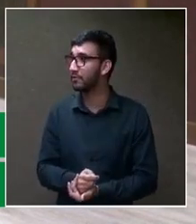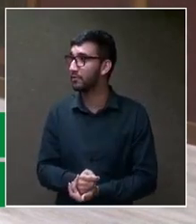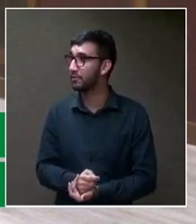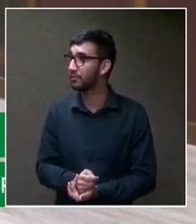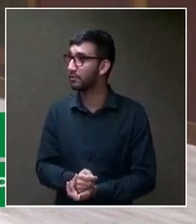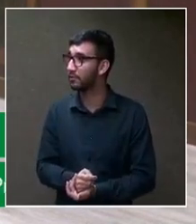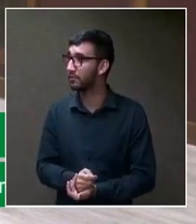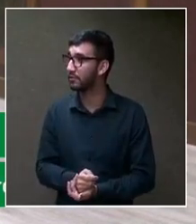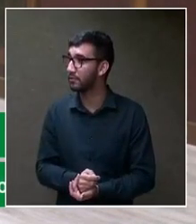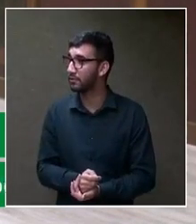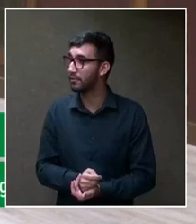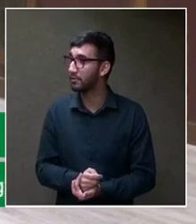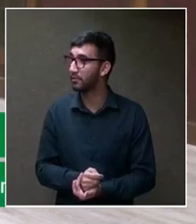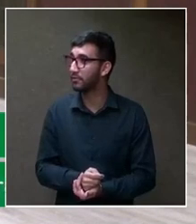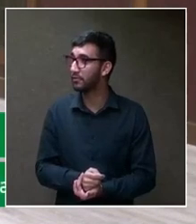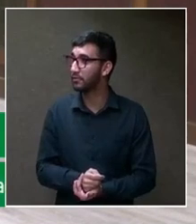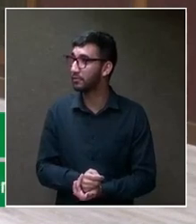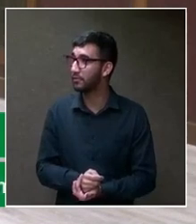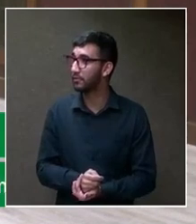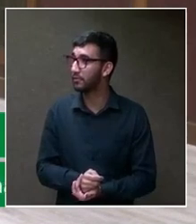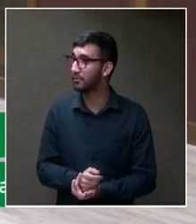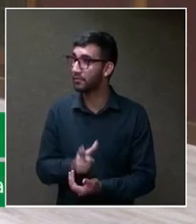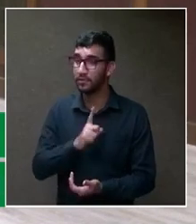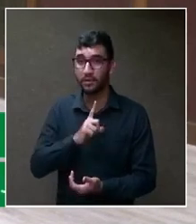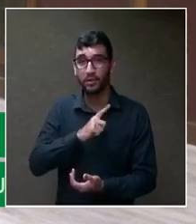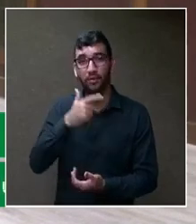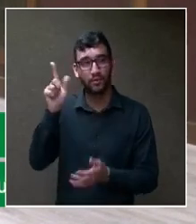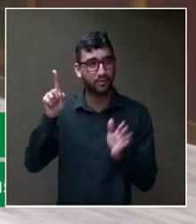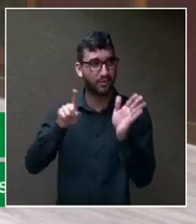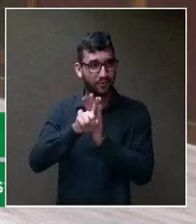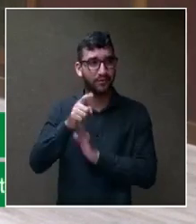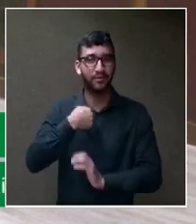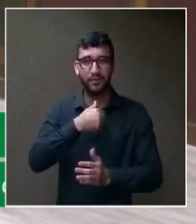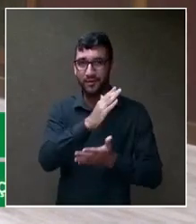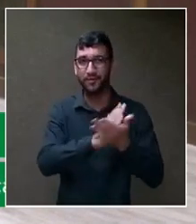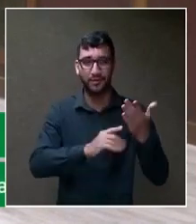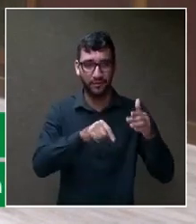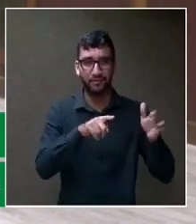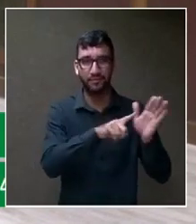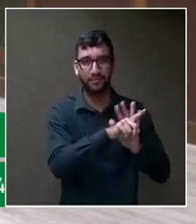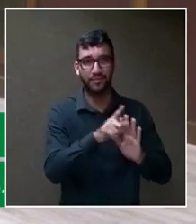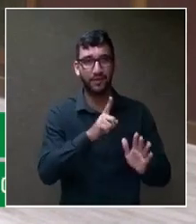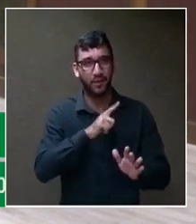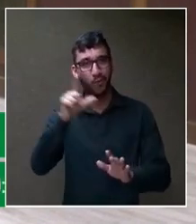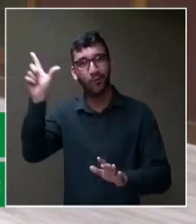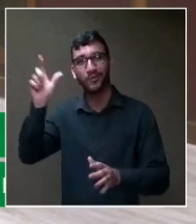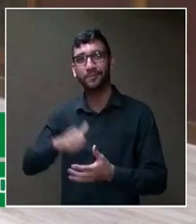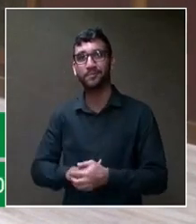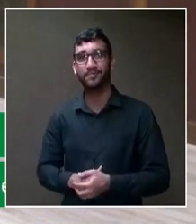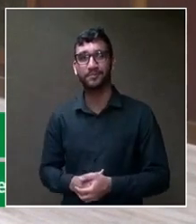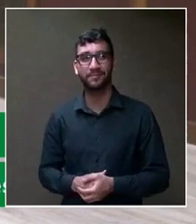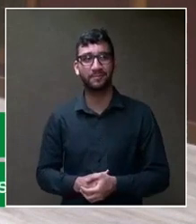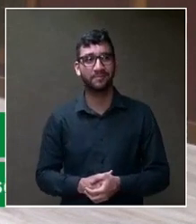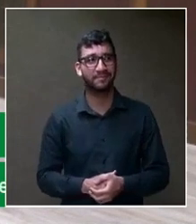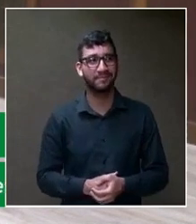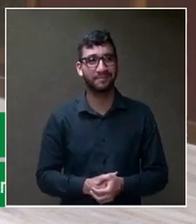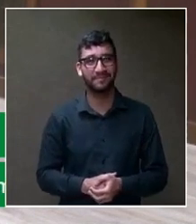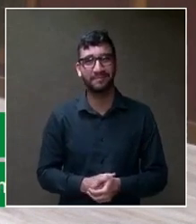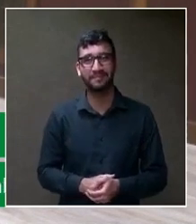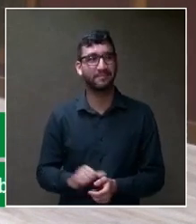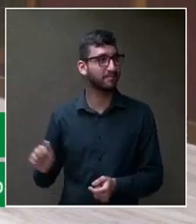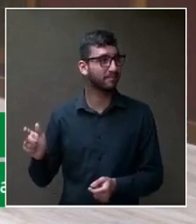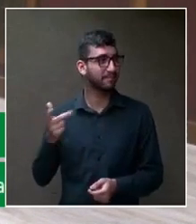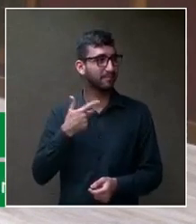é outra inverdade. Eu continuo indeferindo a pergunta. O senhor tem outra pergunta? Tenho, com certeza. A senhora informou que a Emily